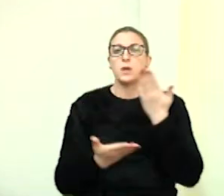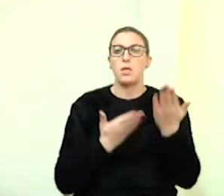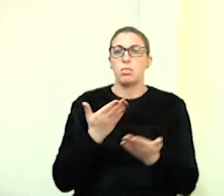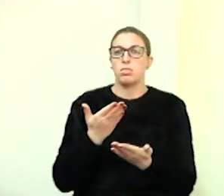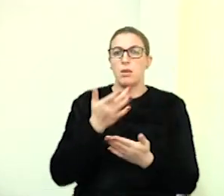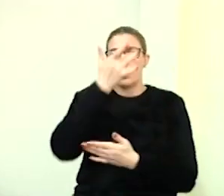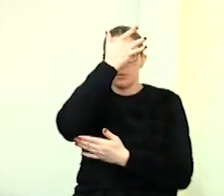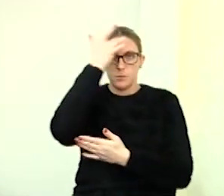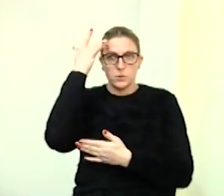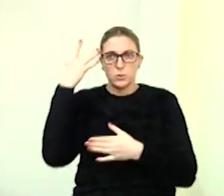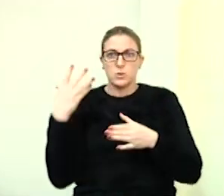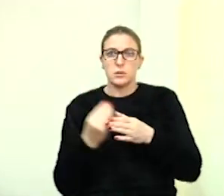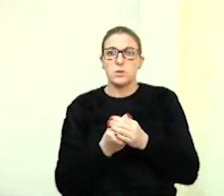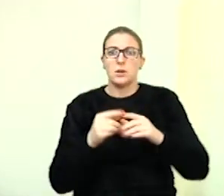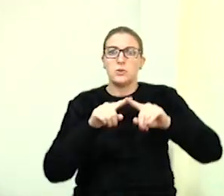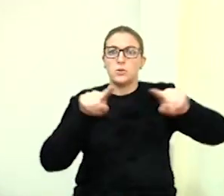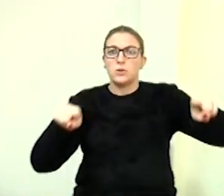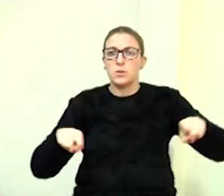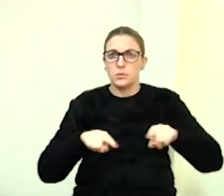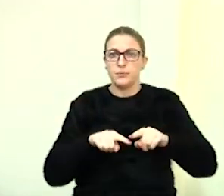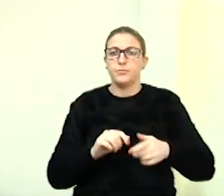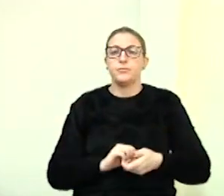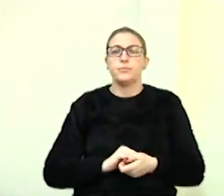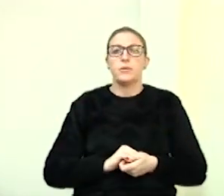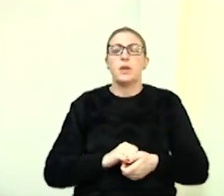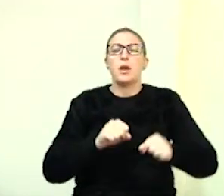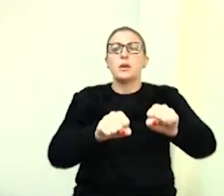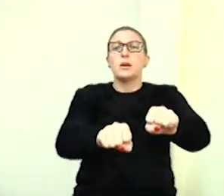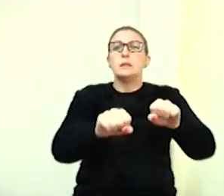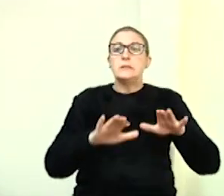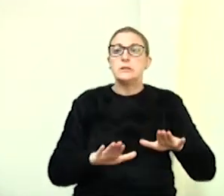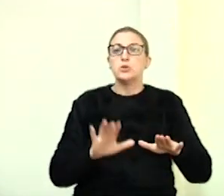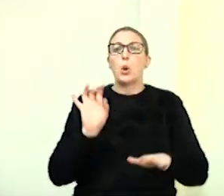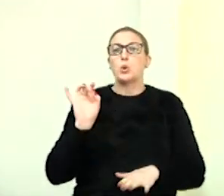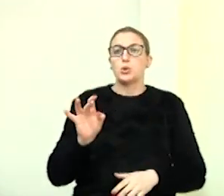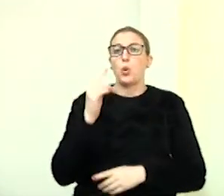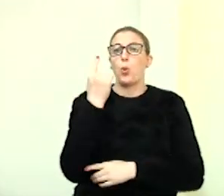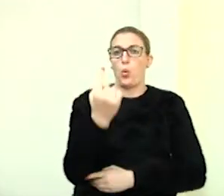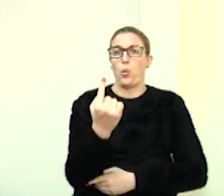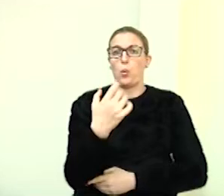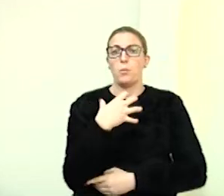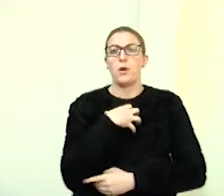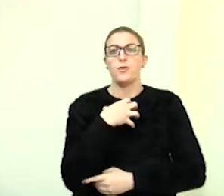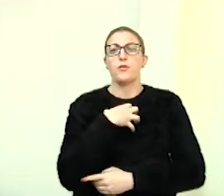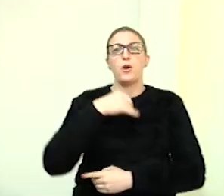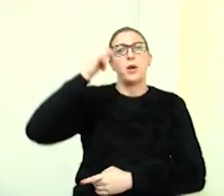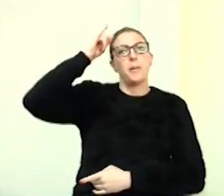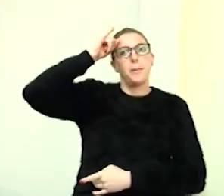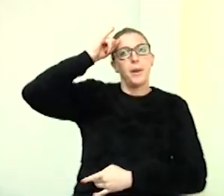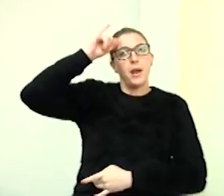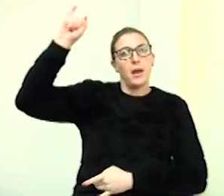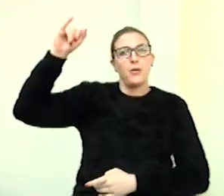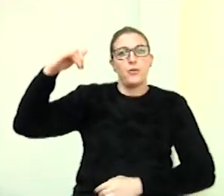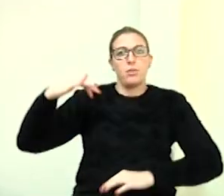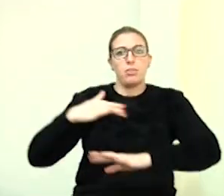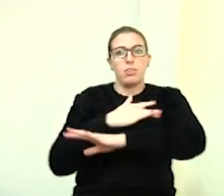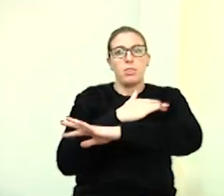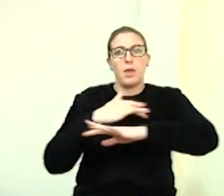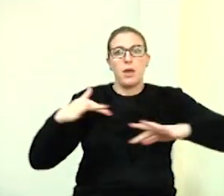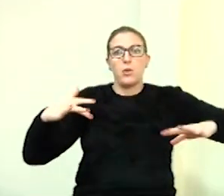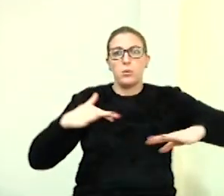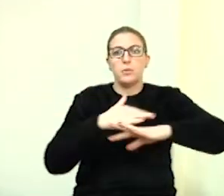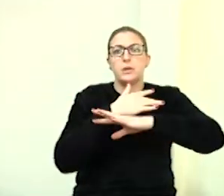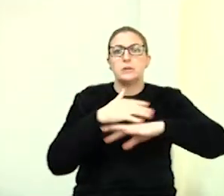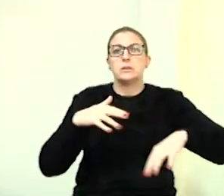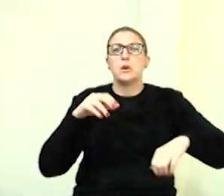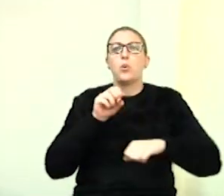das sessões é apenas mais uma das formas de evitar a aglomeração, de evitar a circulação do vírus.